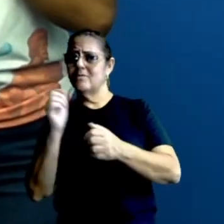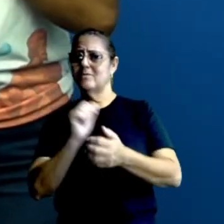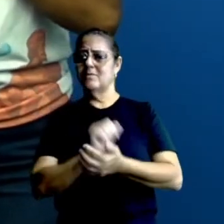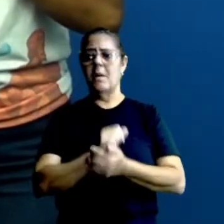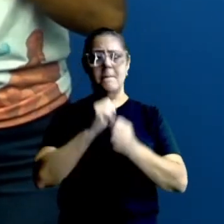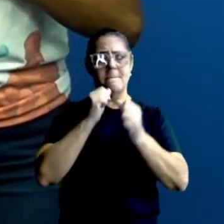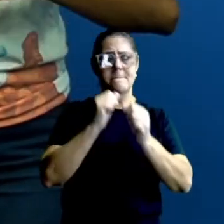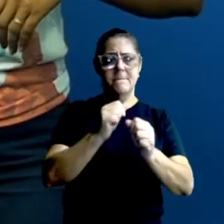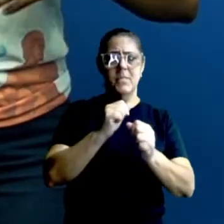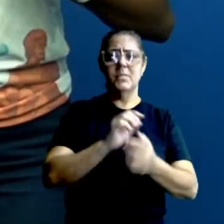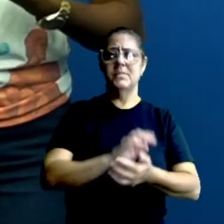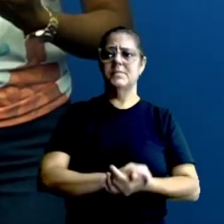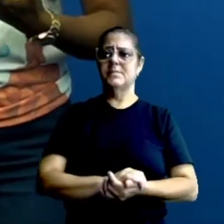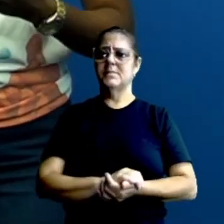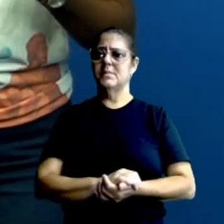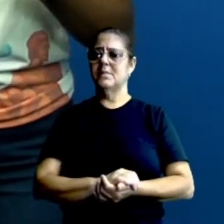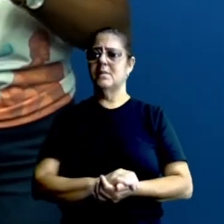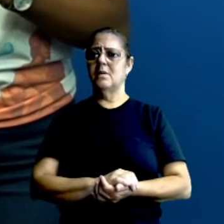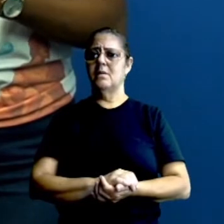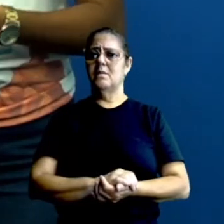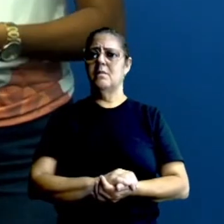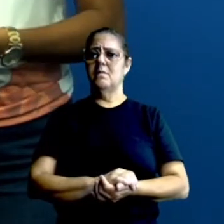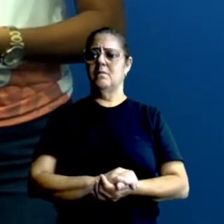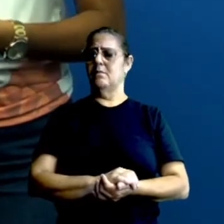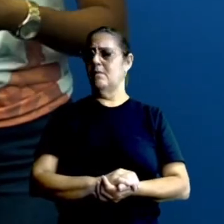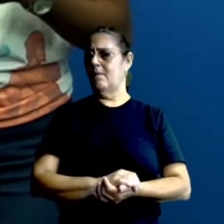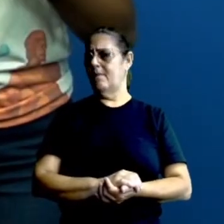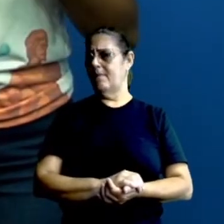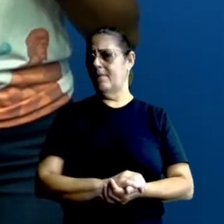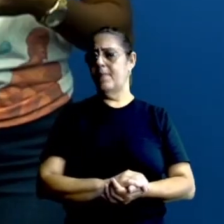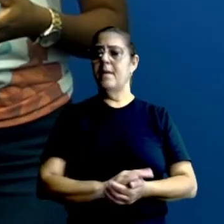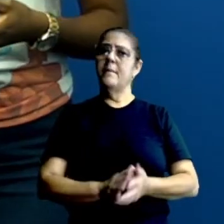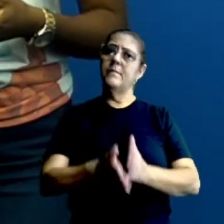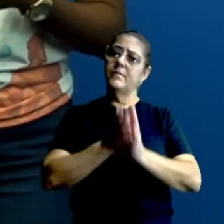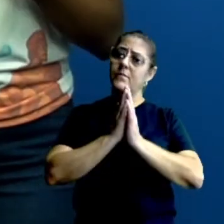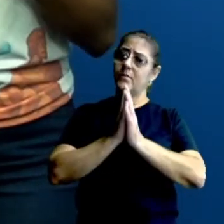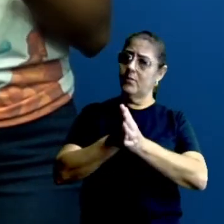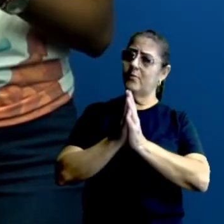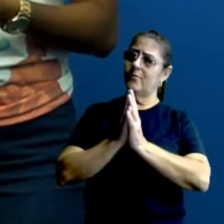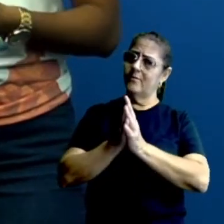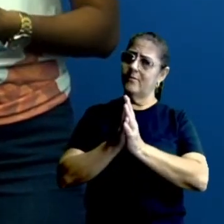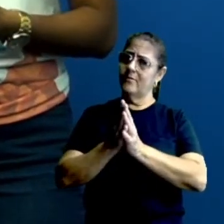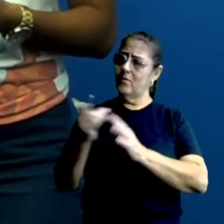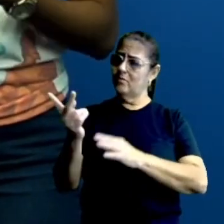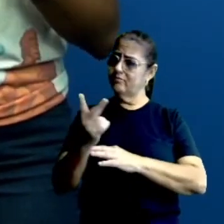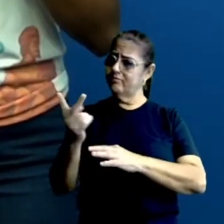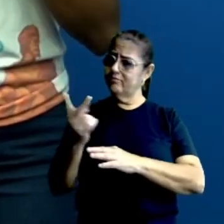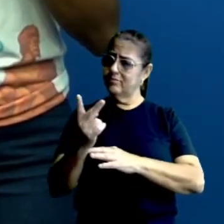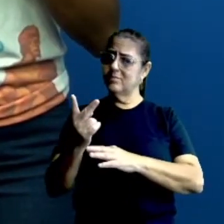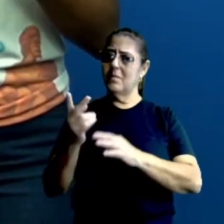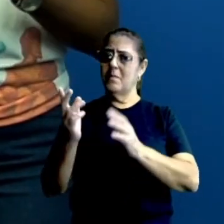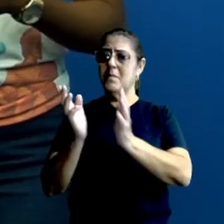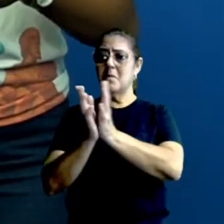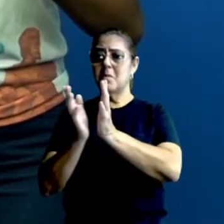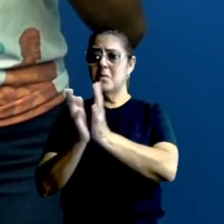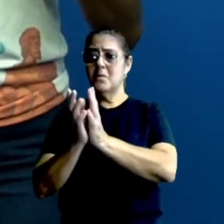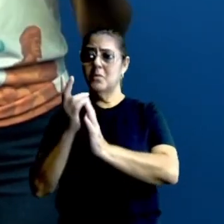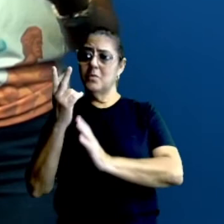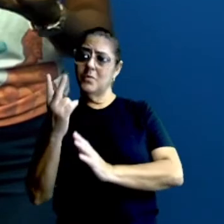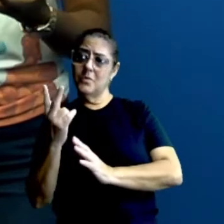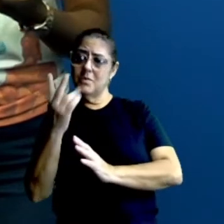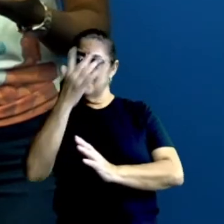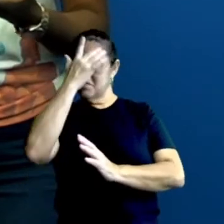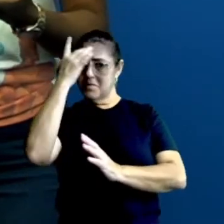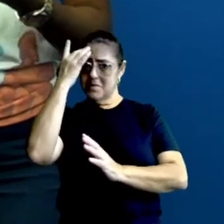professora pode dizer à turma, please, work in pairs. Please, work in pairs. Então, ela está pedindo